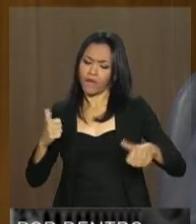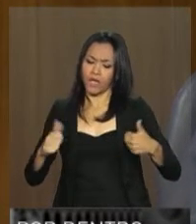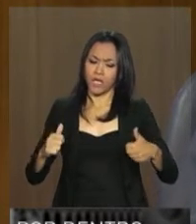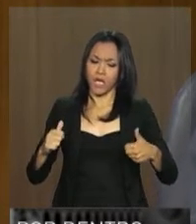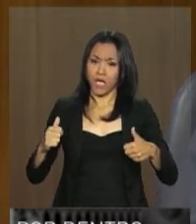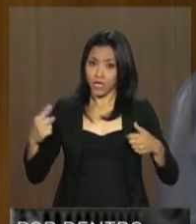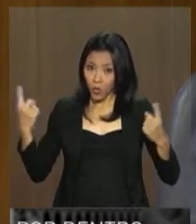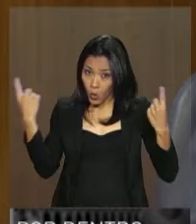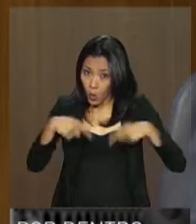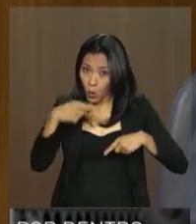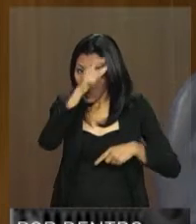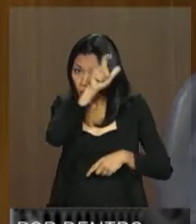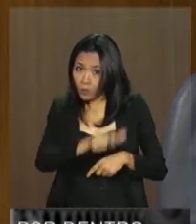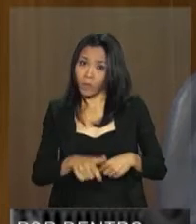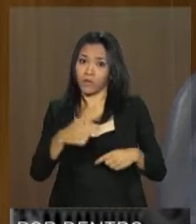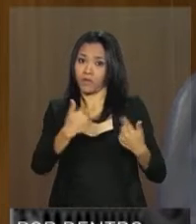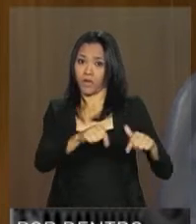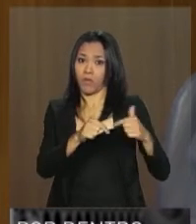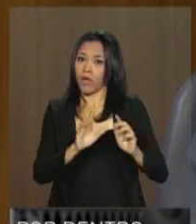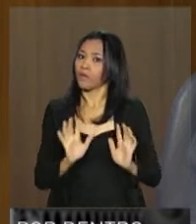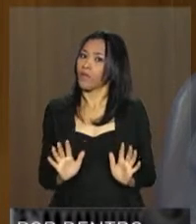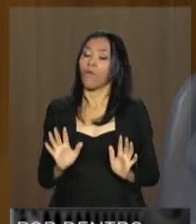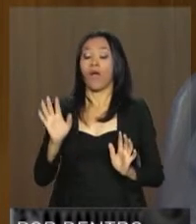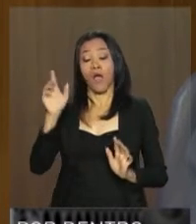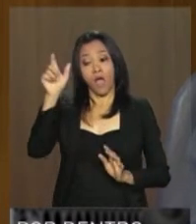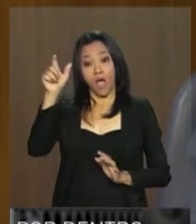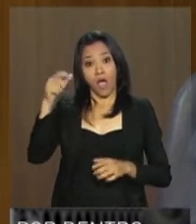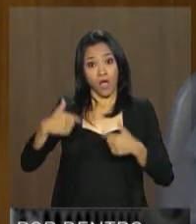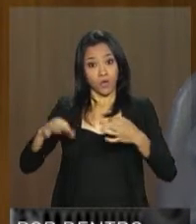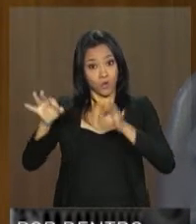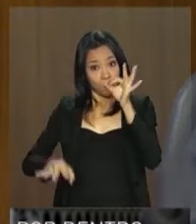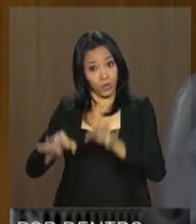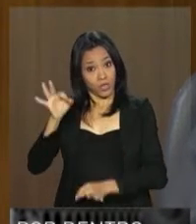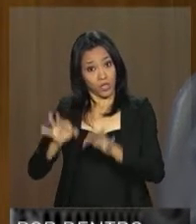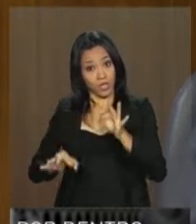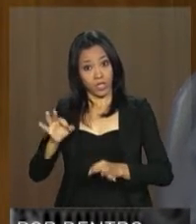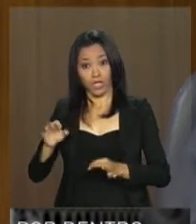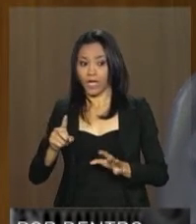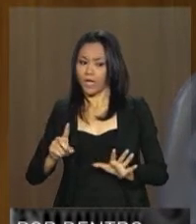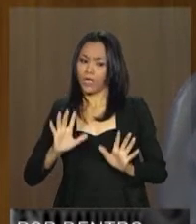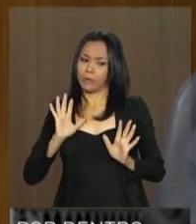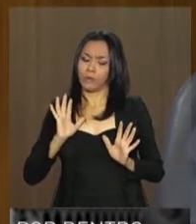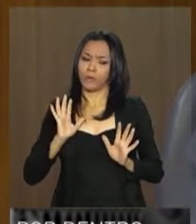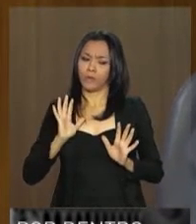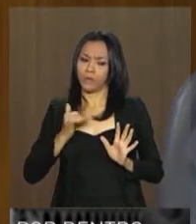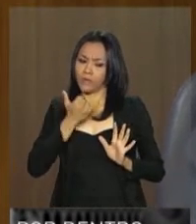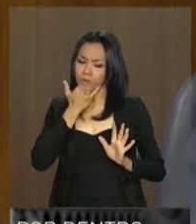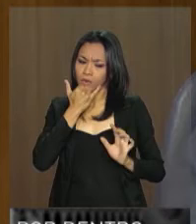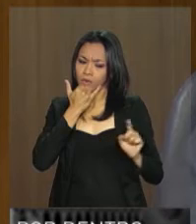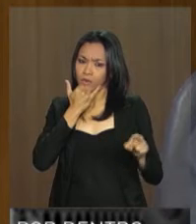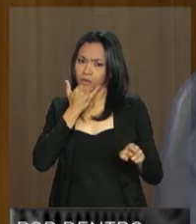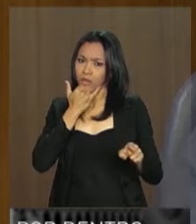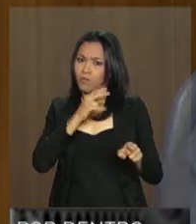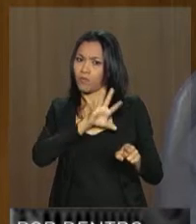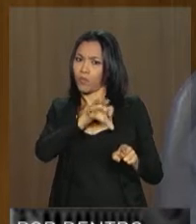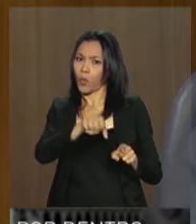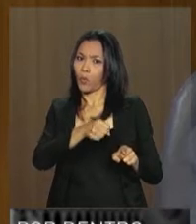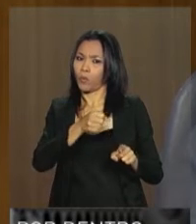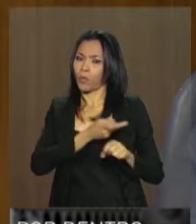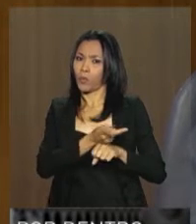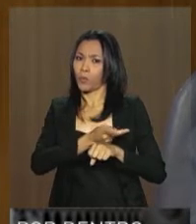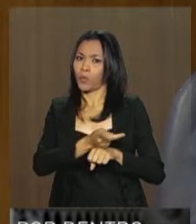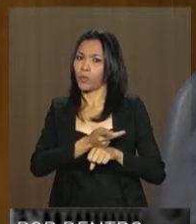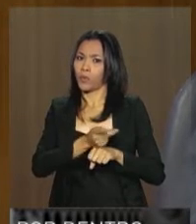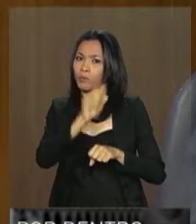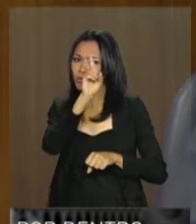trabalhador a justiça só nega o direito alguém quando esse alguém busca um direito que não o possui